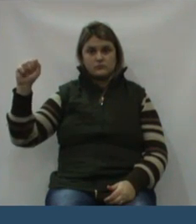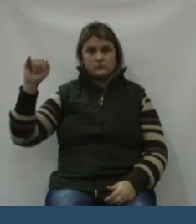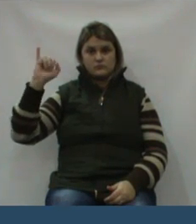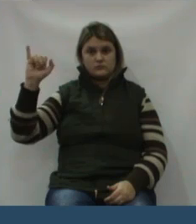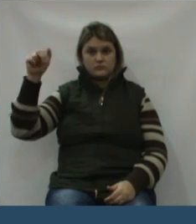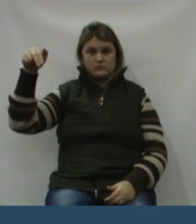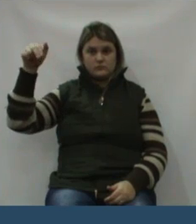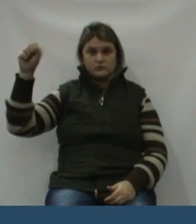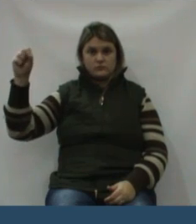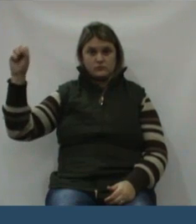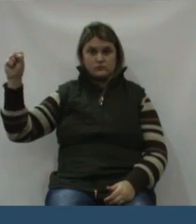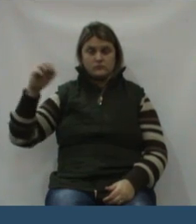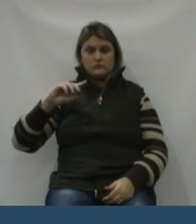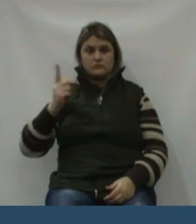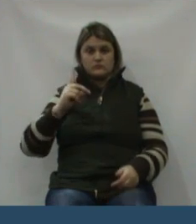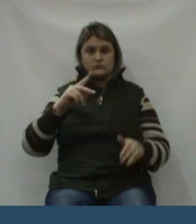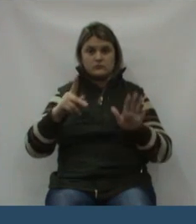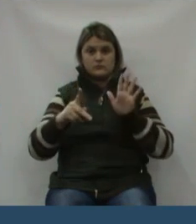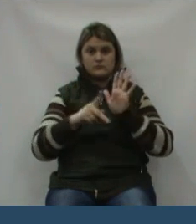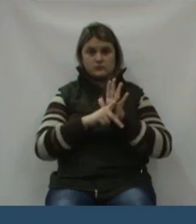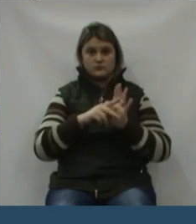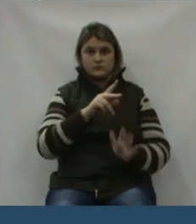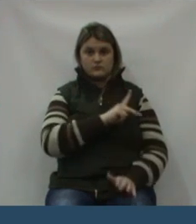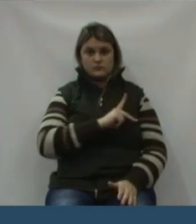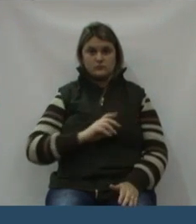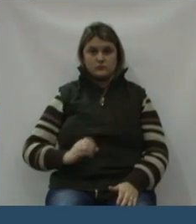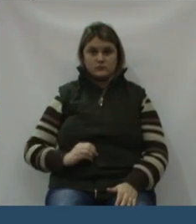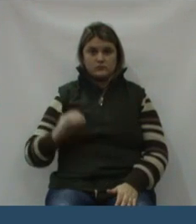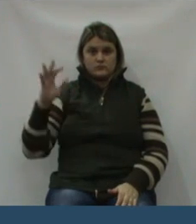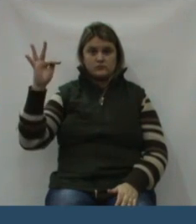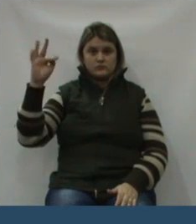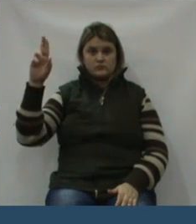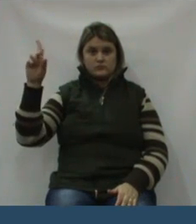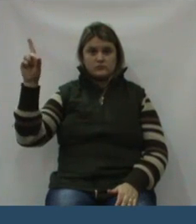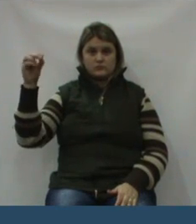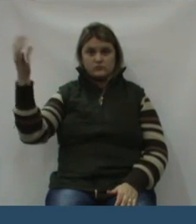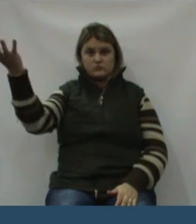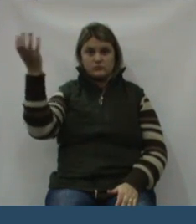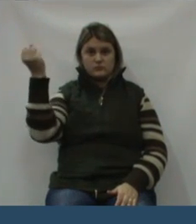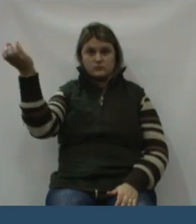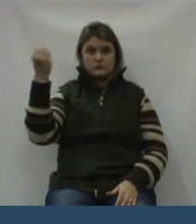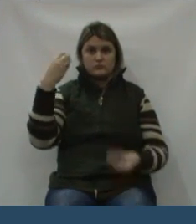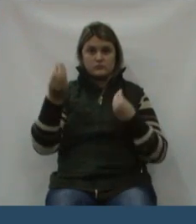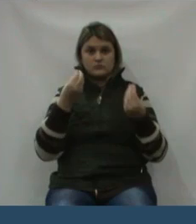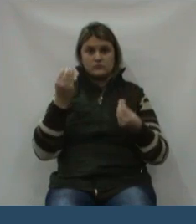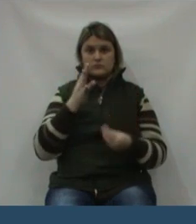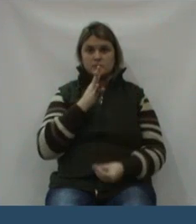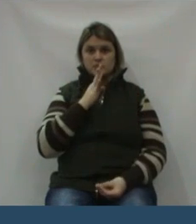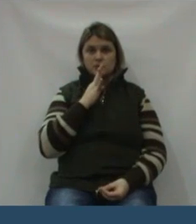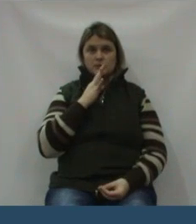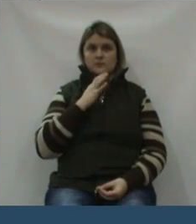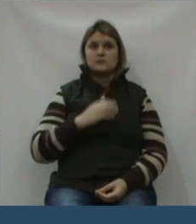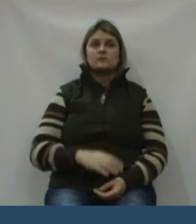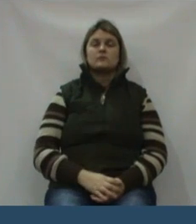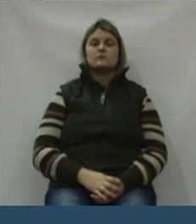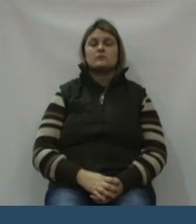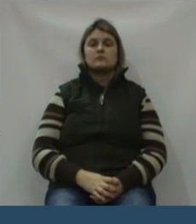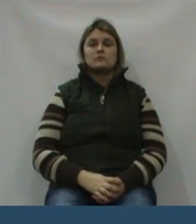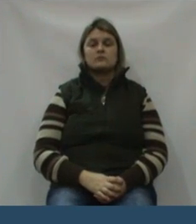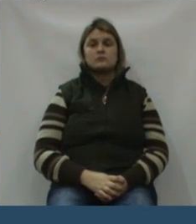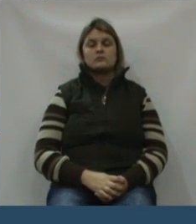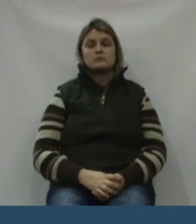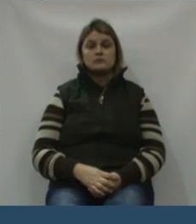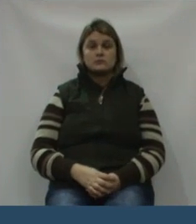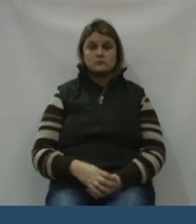Estatuto Público Municipal, o Fundo Municipal de Aposentadorias, como nós conhecemos.